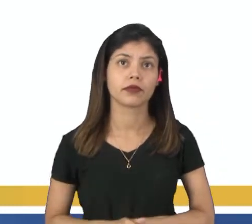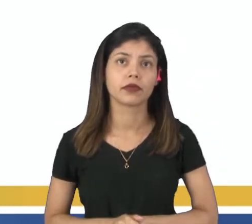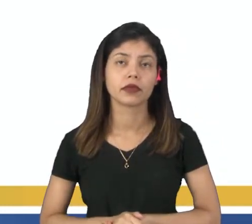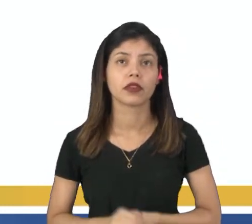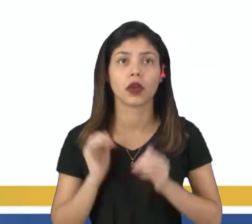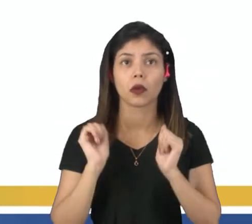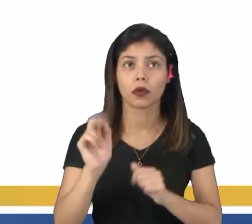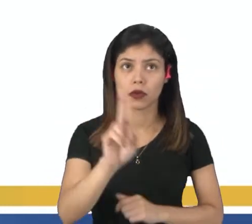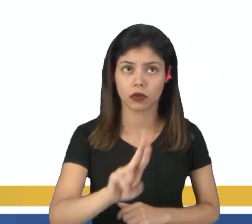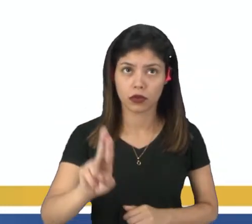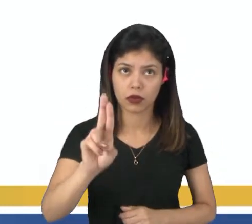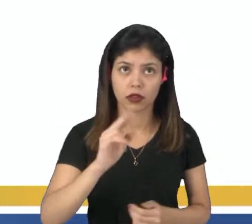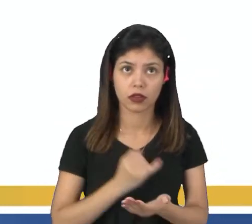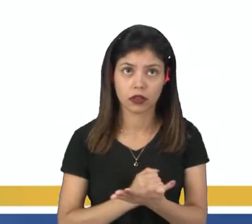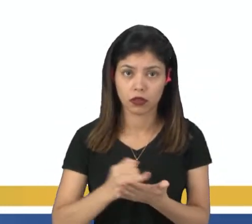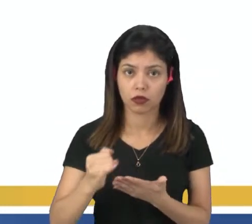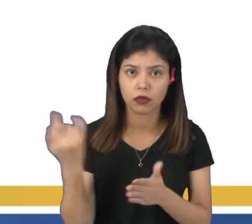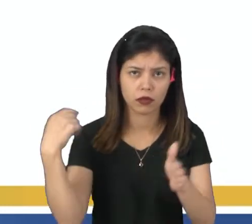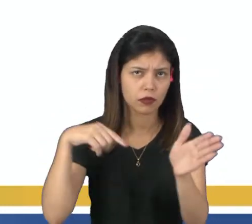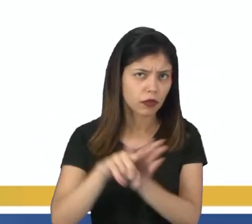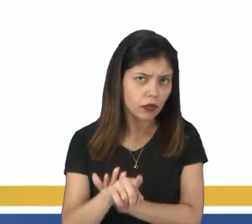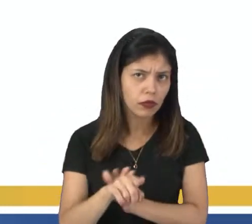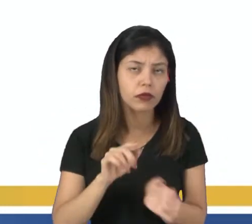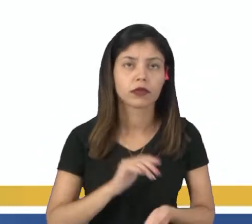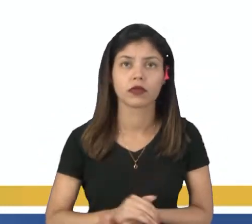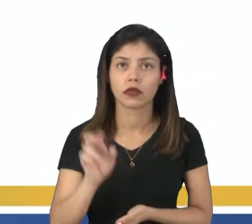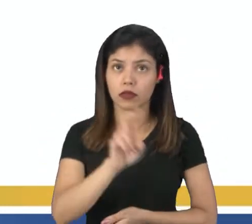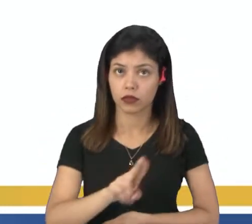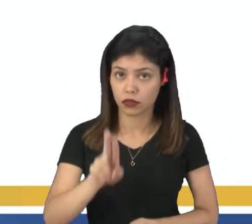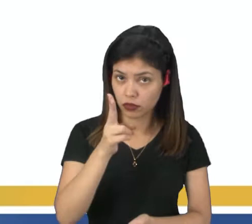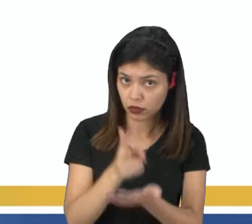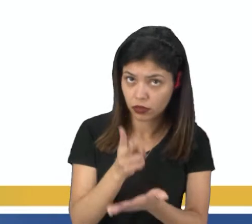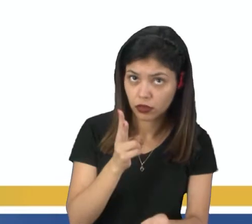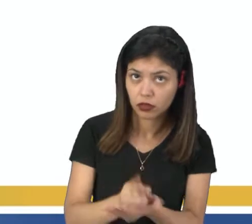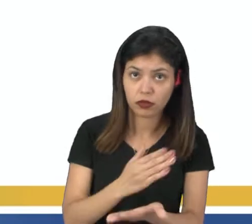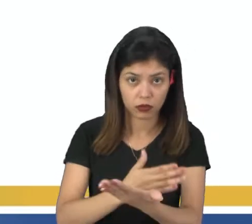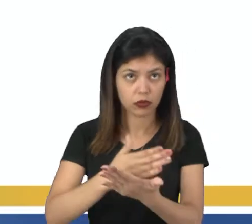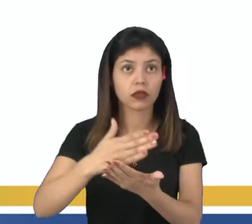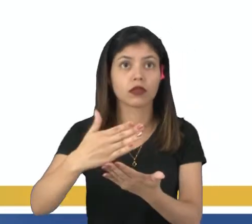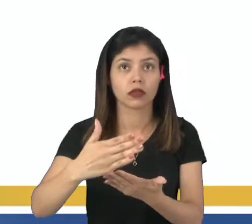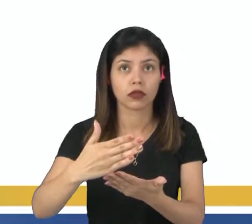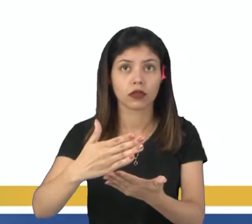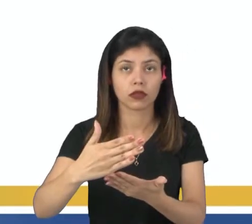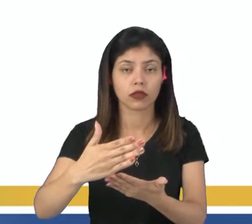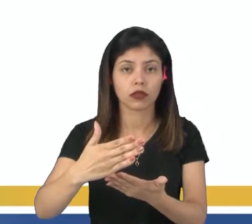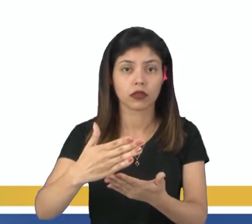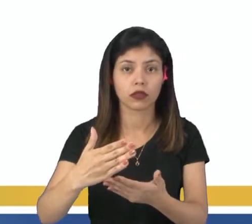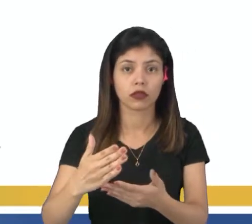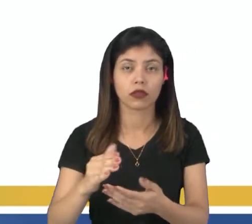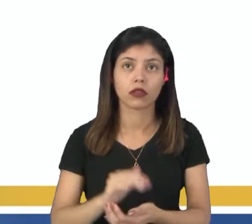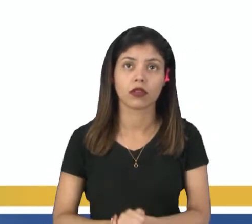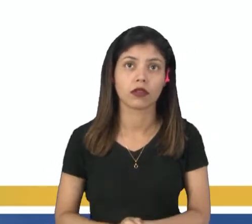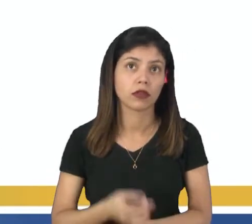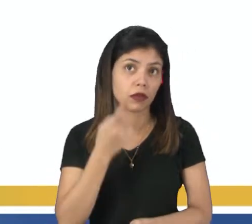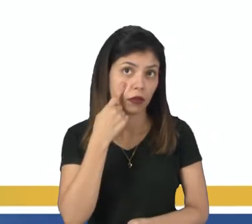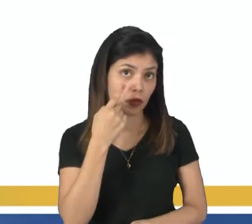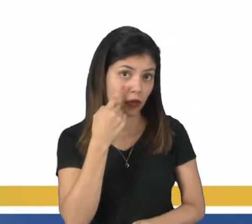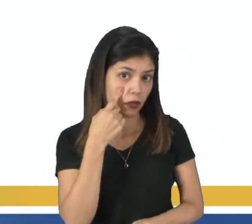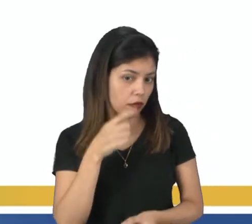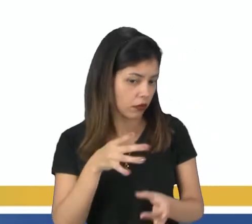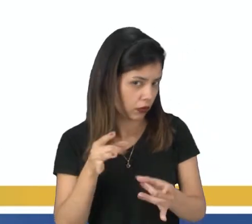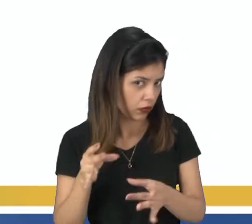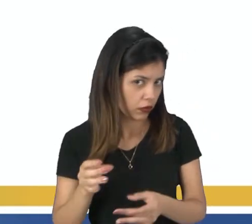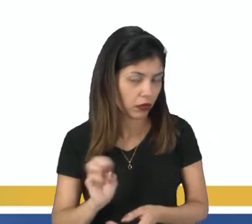Ele pode ser usado para introduzir uma pergunta, usado sempre no início, observe a